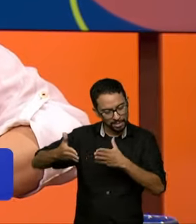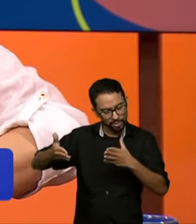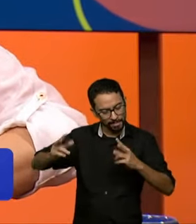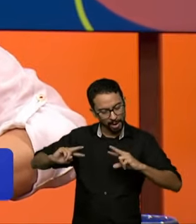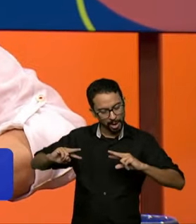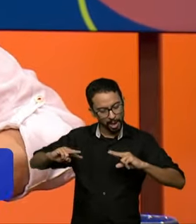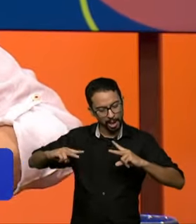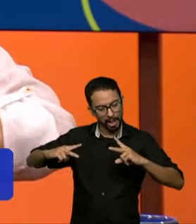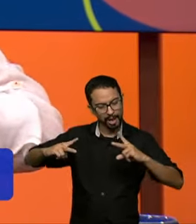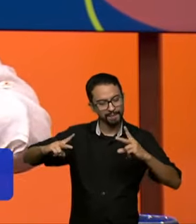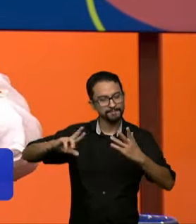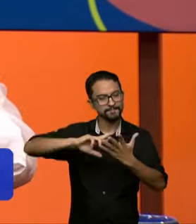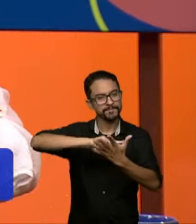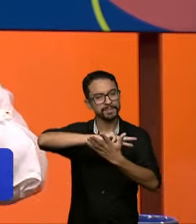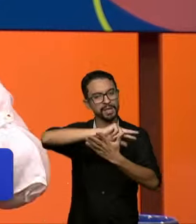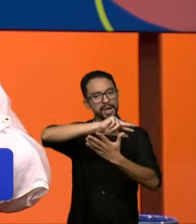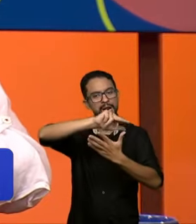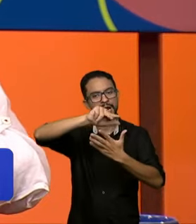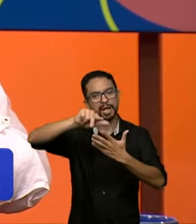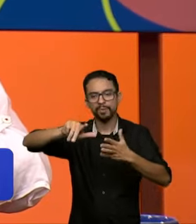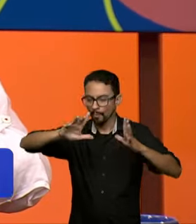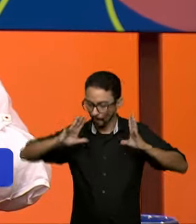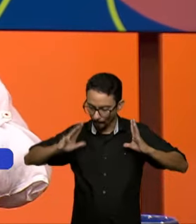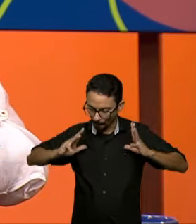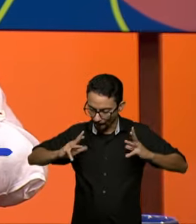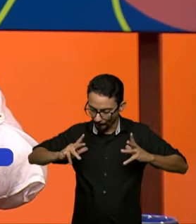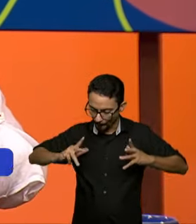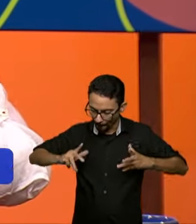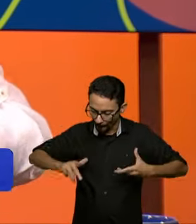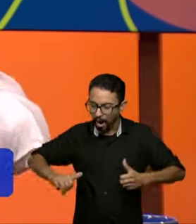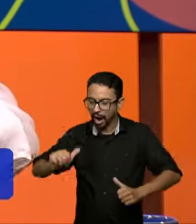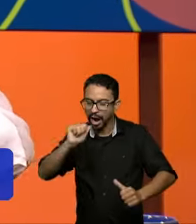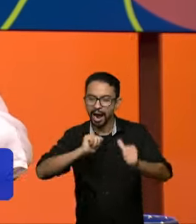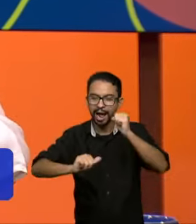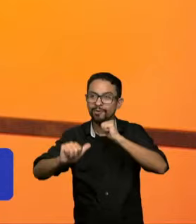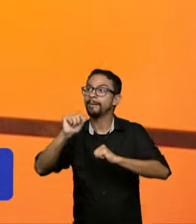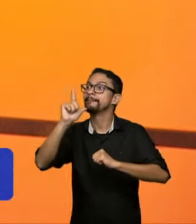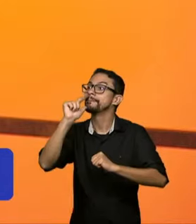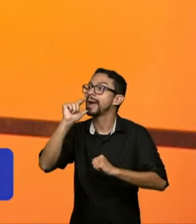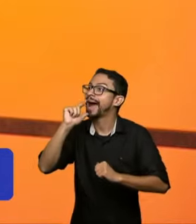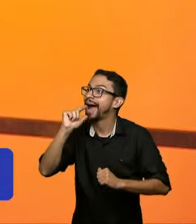que você está lidando, dá uma limpada, bebe água.